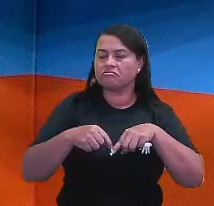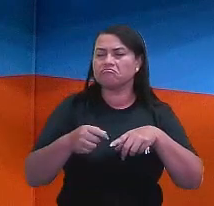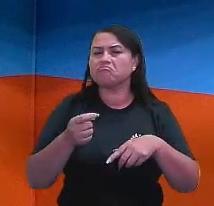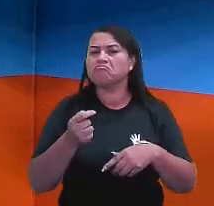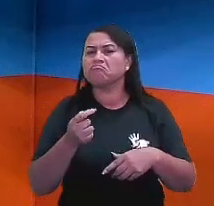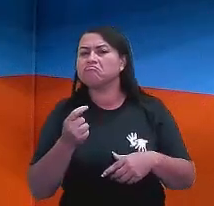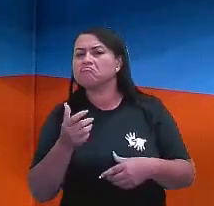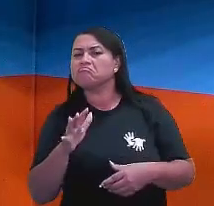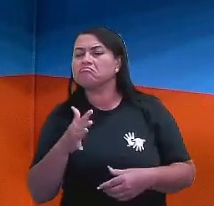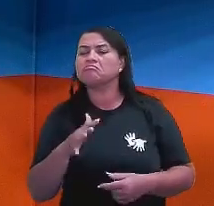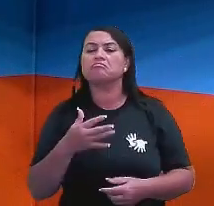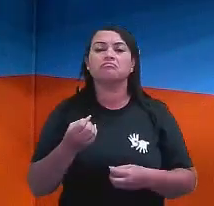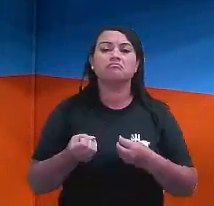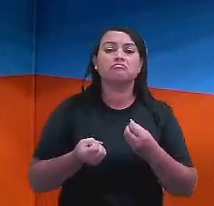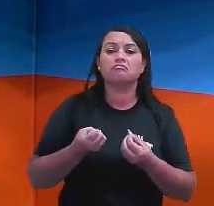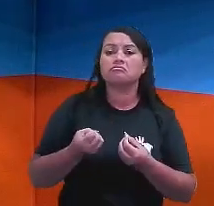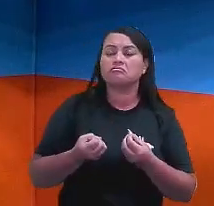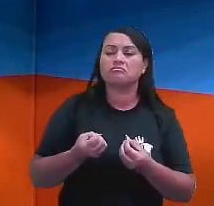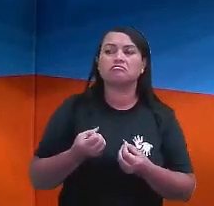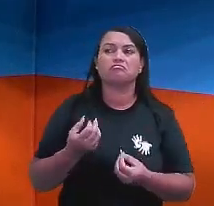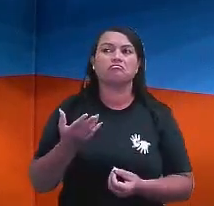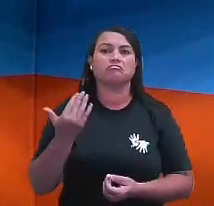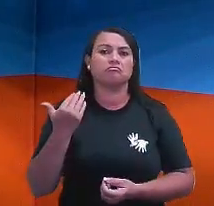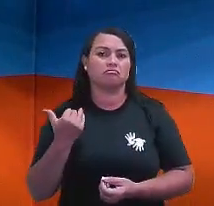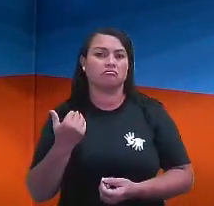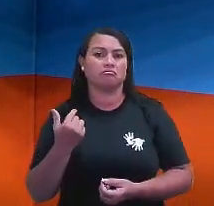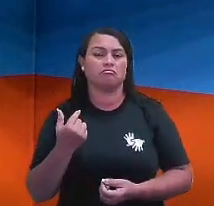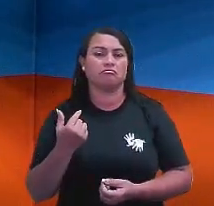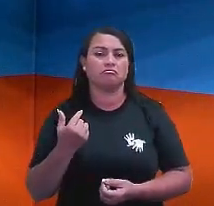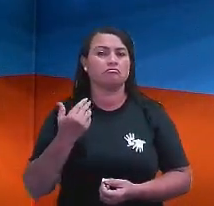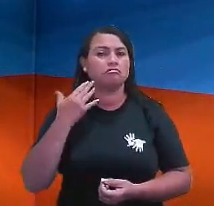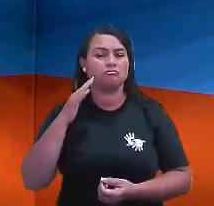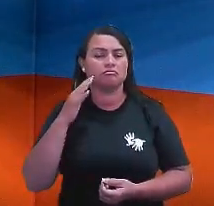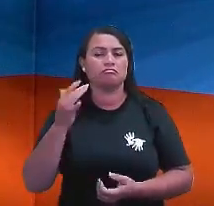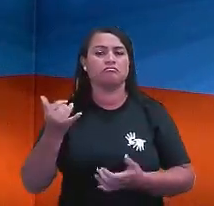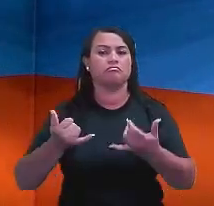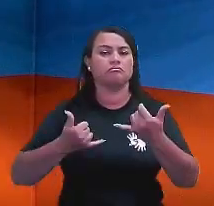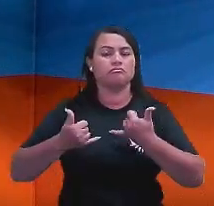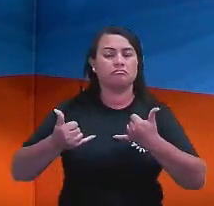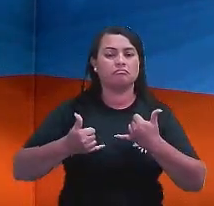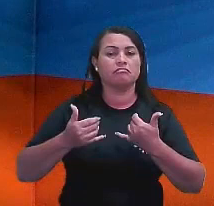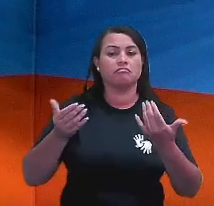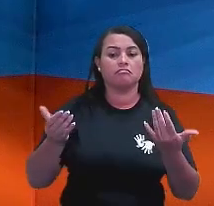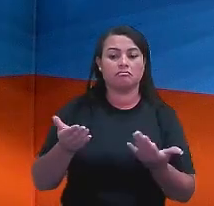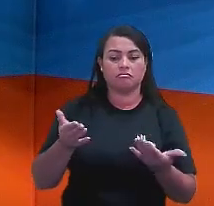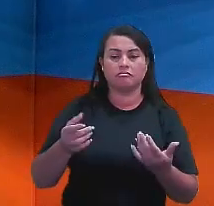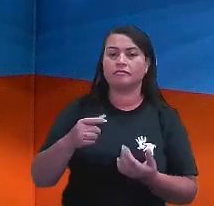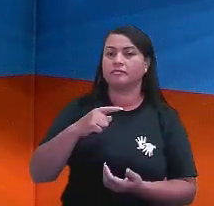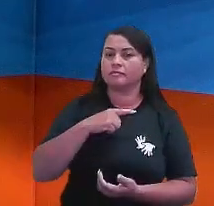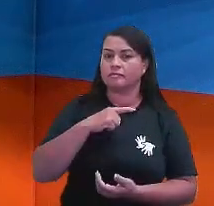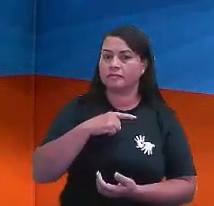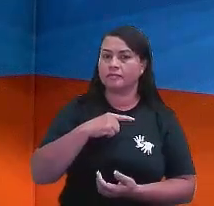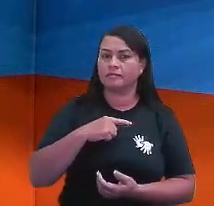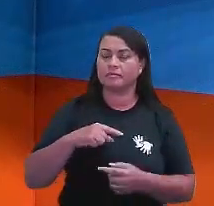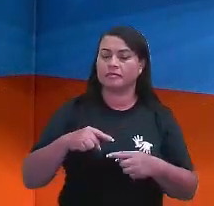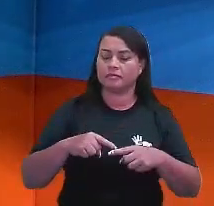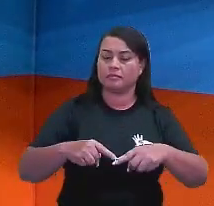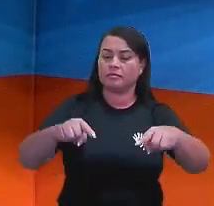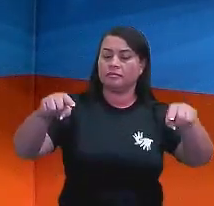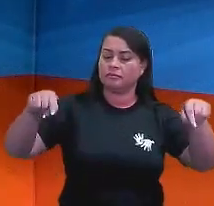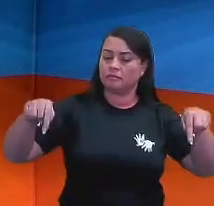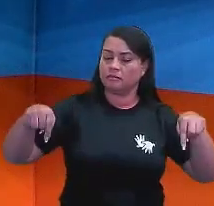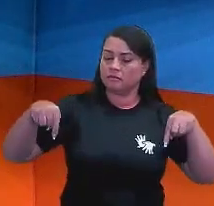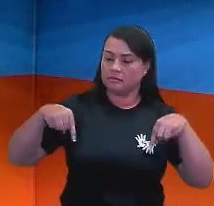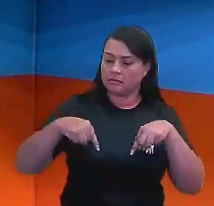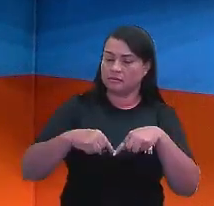algumas informações não foram coletadas da época, mas eu coletei as informações que essa região